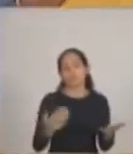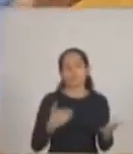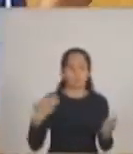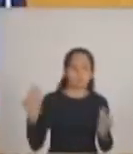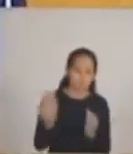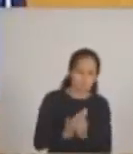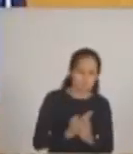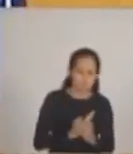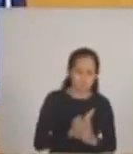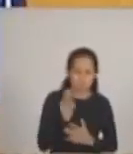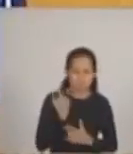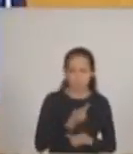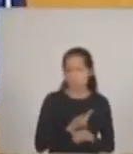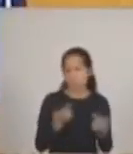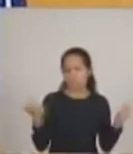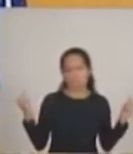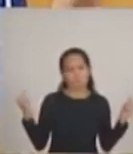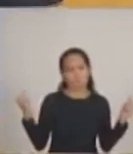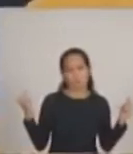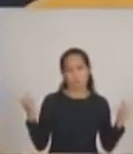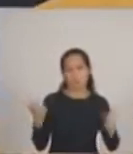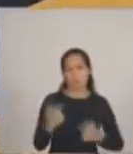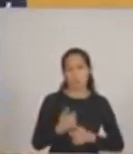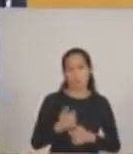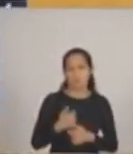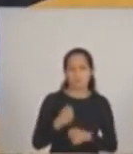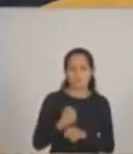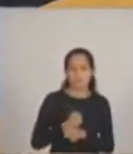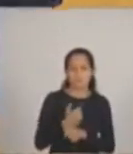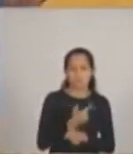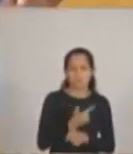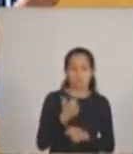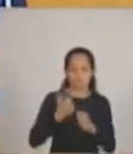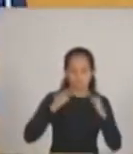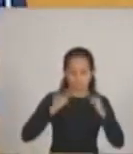graças a Deus, 22 anos de vida pública com a ficha limpa,